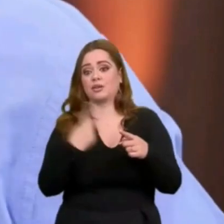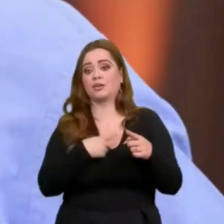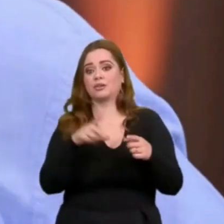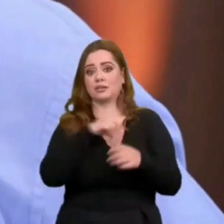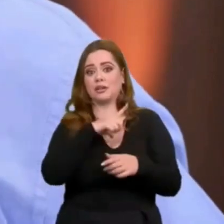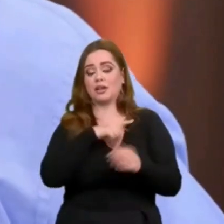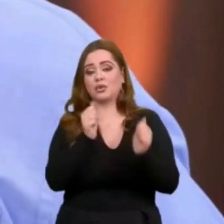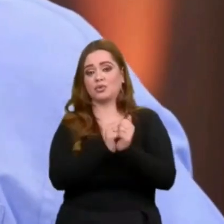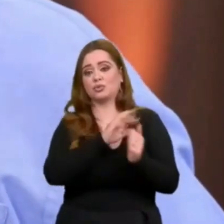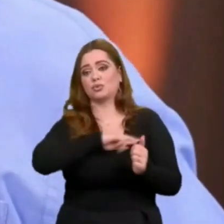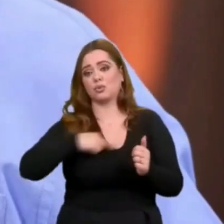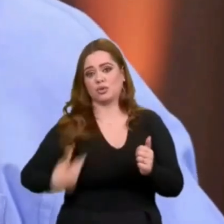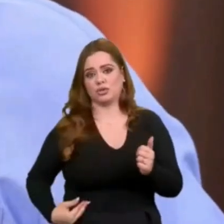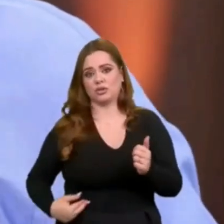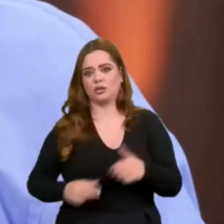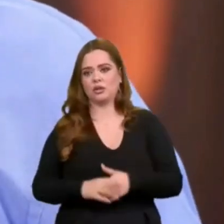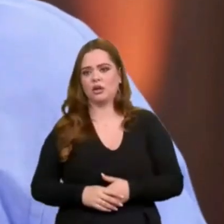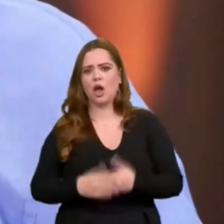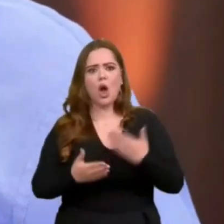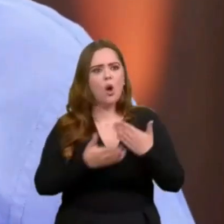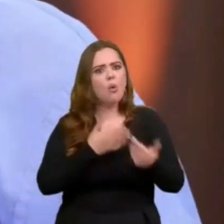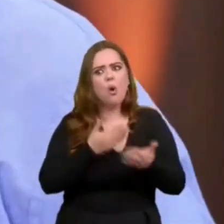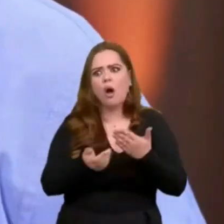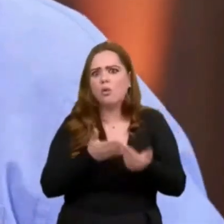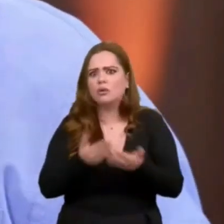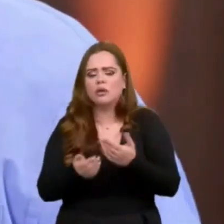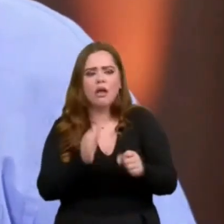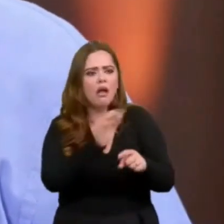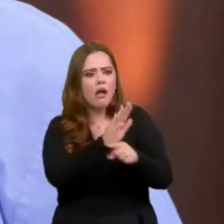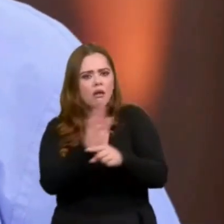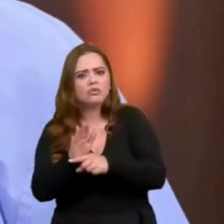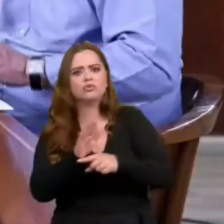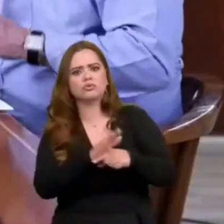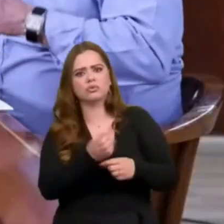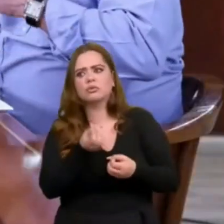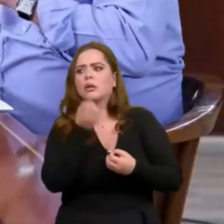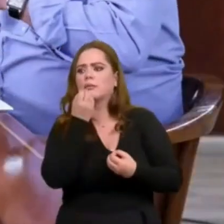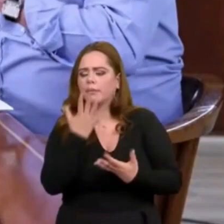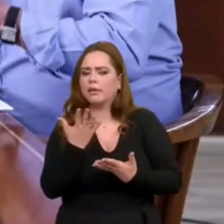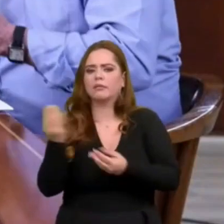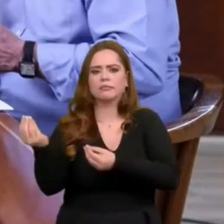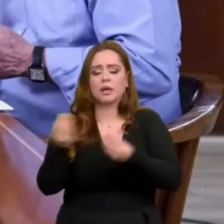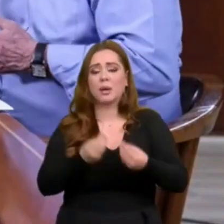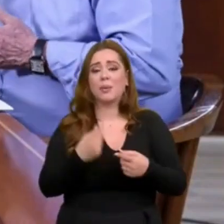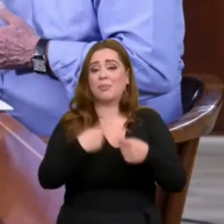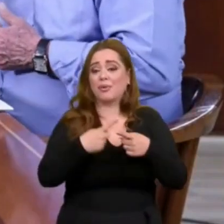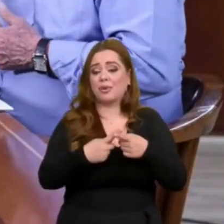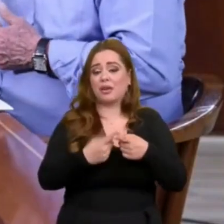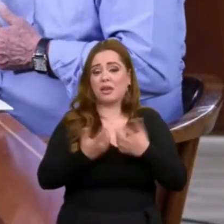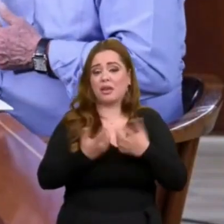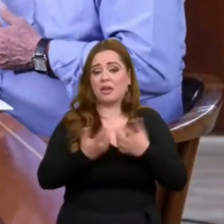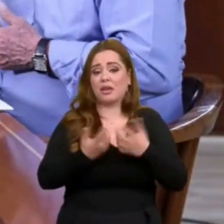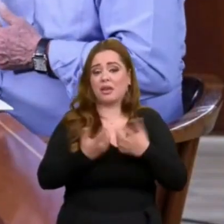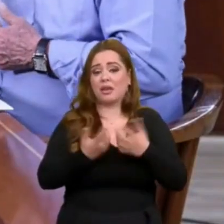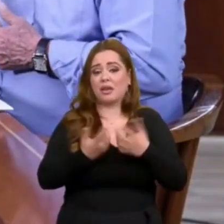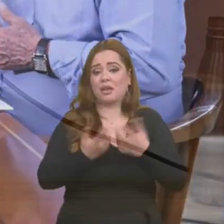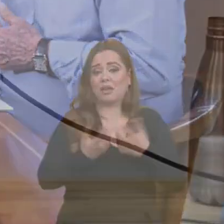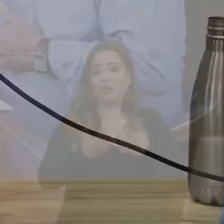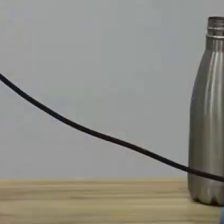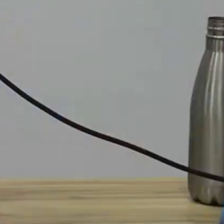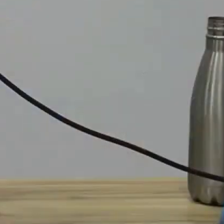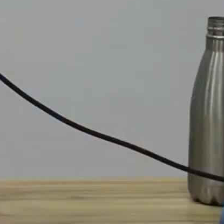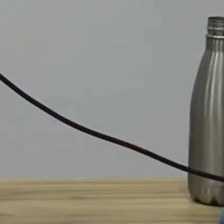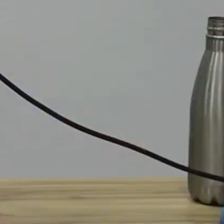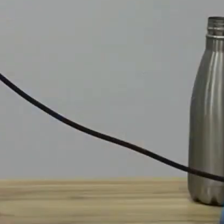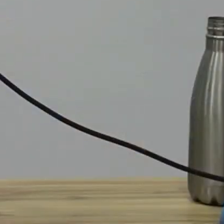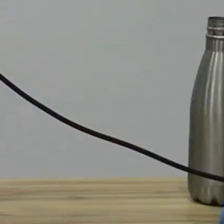ajuda será bem-vinda aqui. O que nós queremos é evitar que haja queimada na Amazônia e desmatamento. Bom,